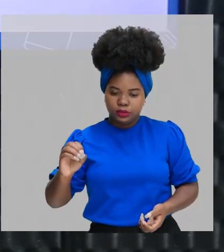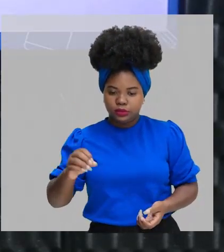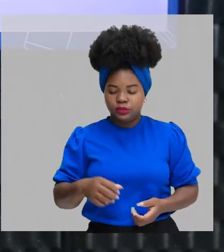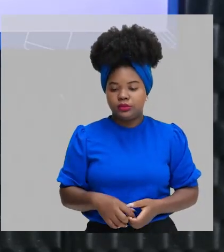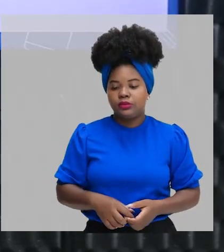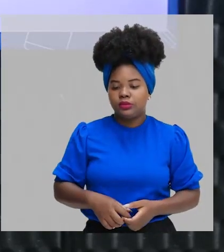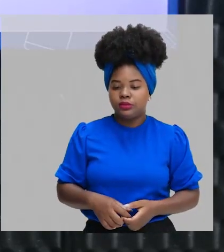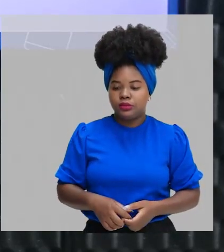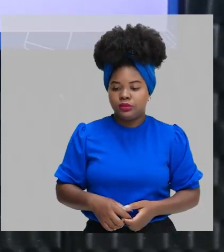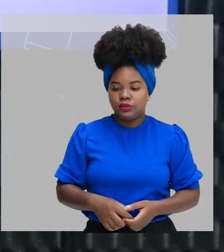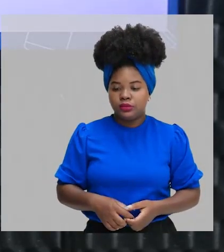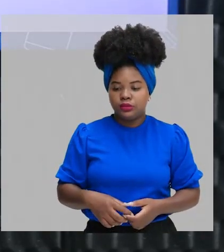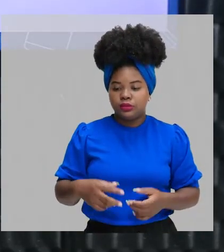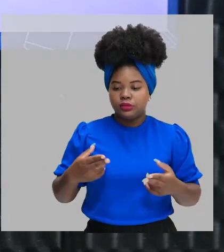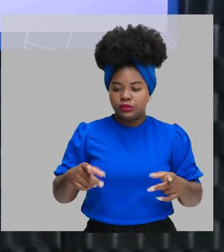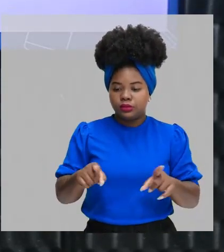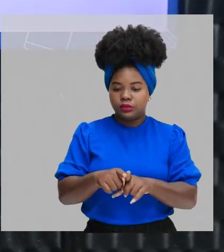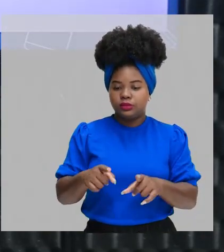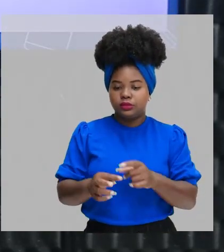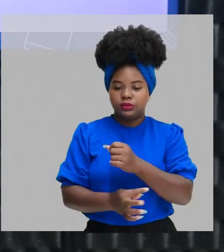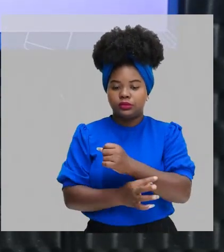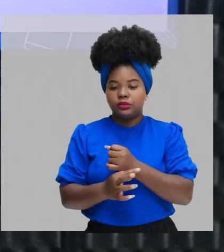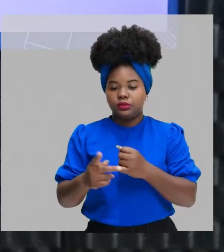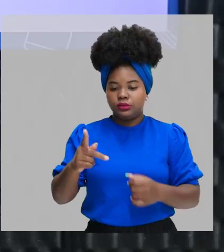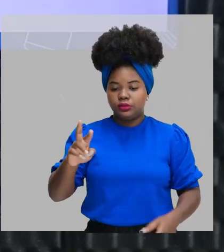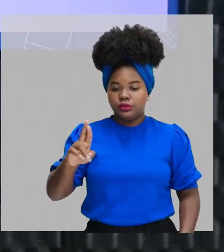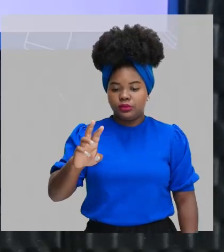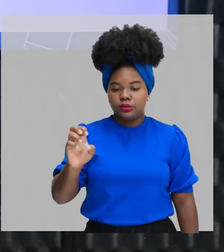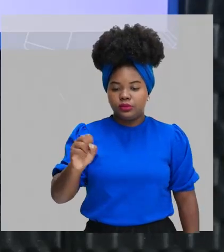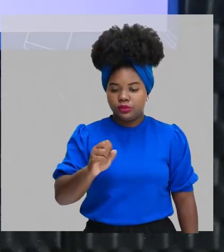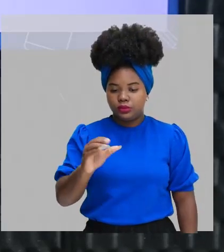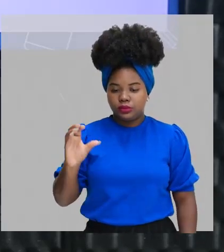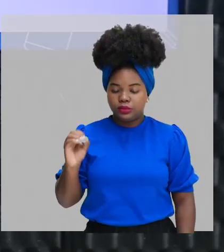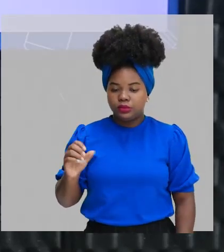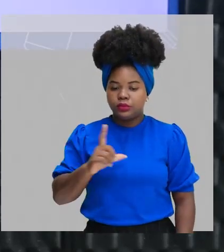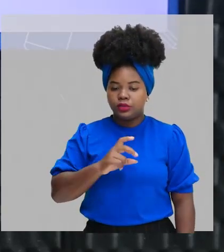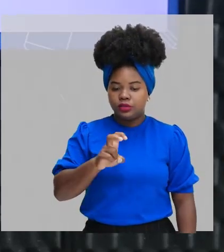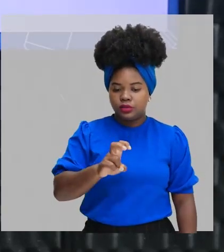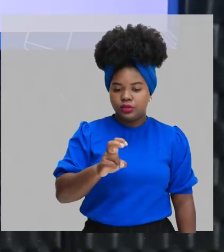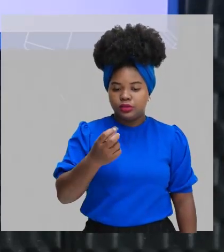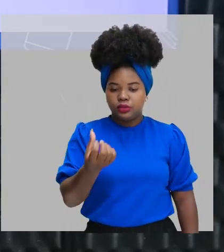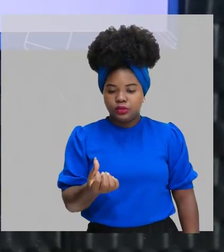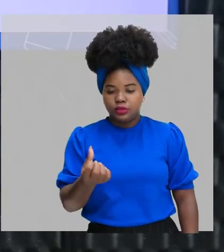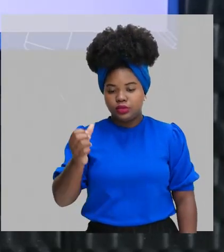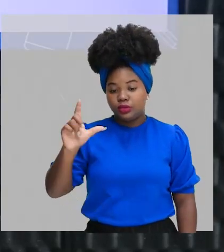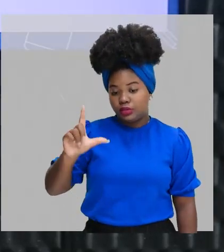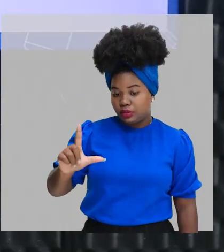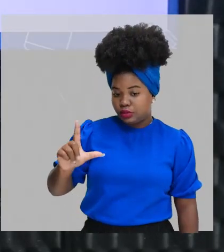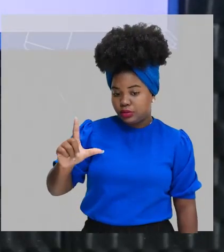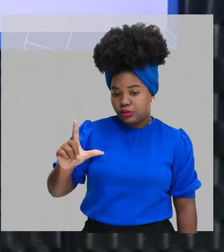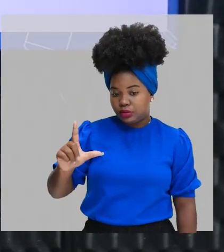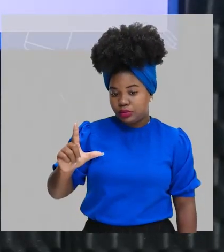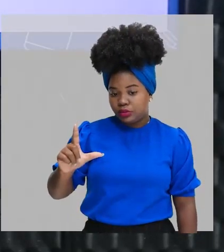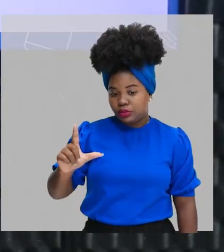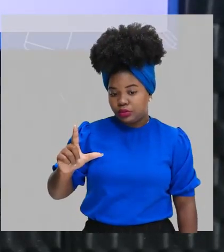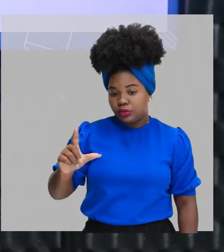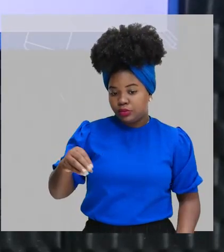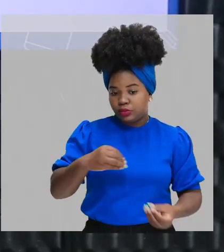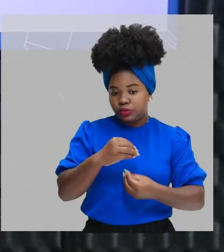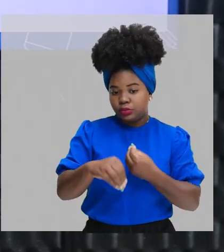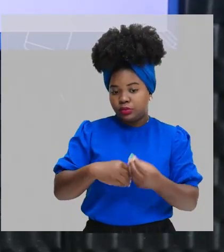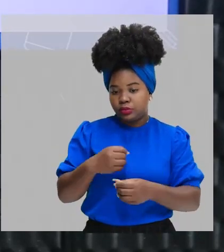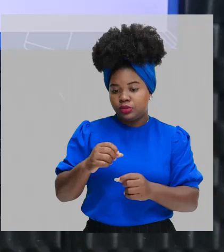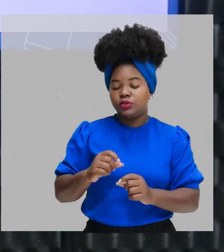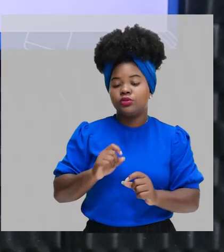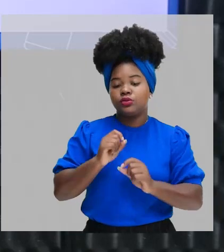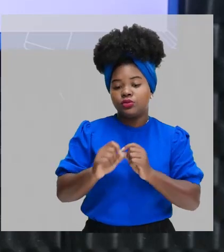mesmas condições de temperatura e pressão. Então, eu vou ter 56 litros do metano, vai reagir com o